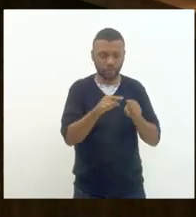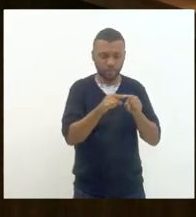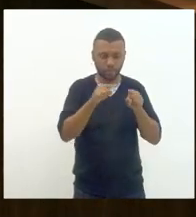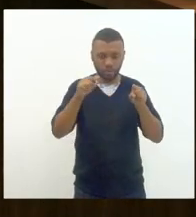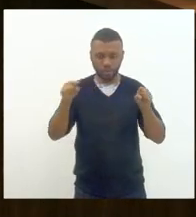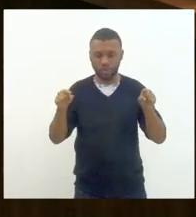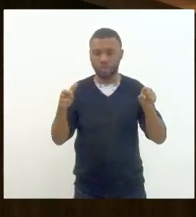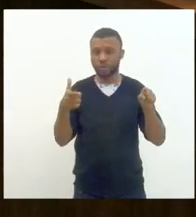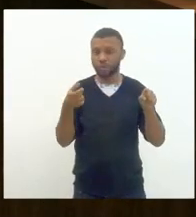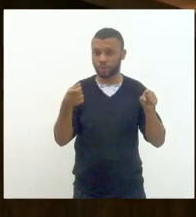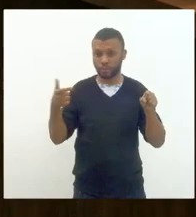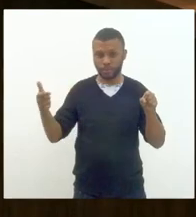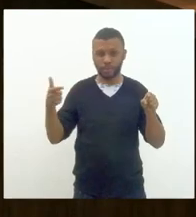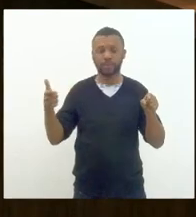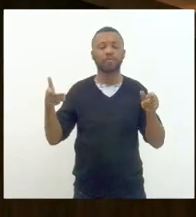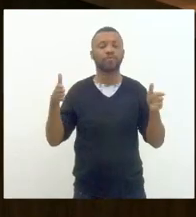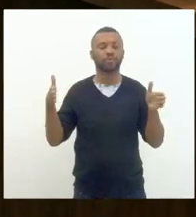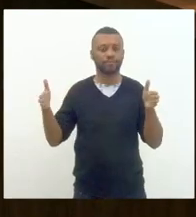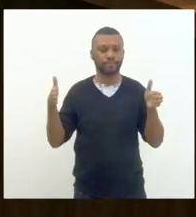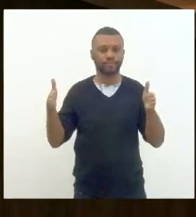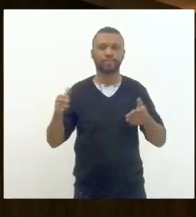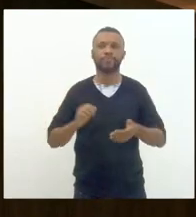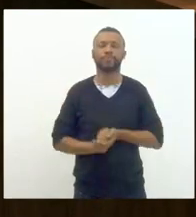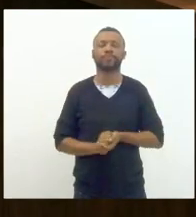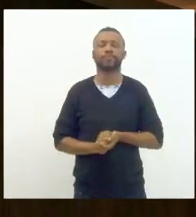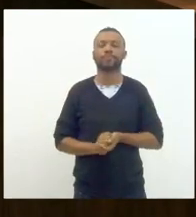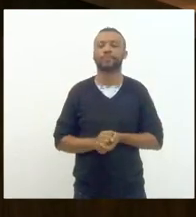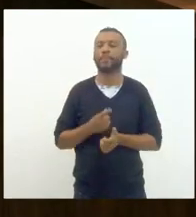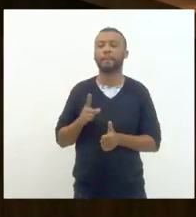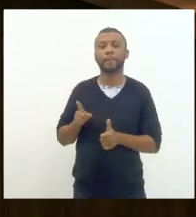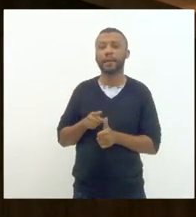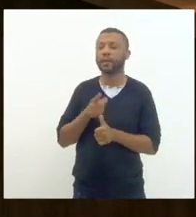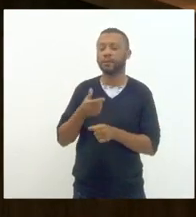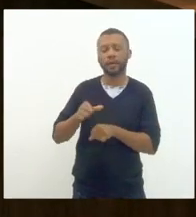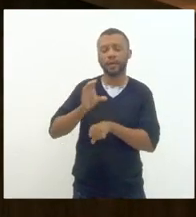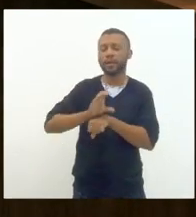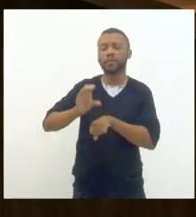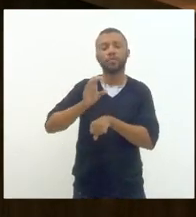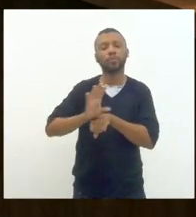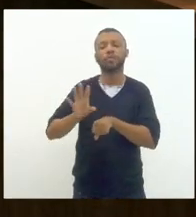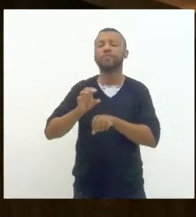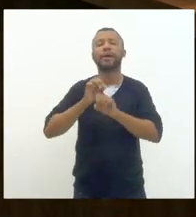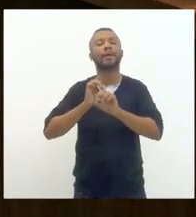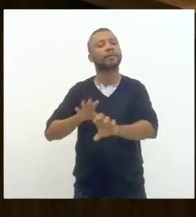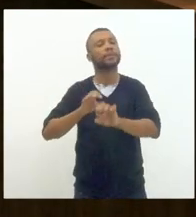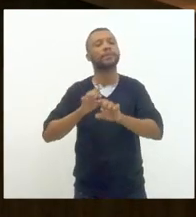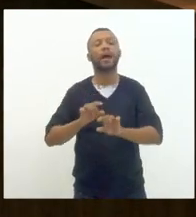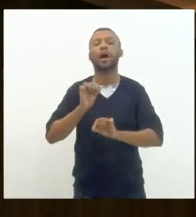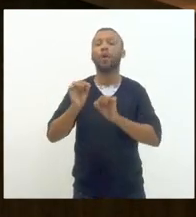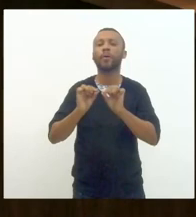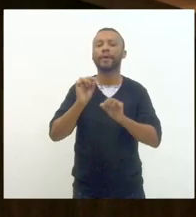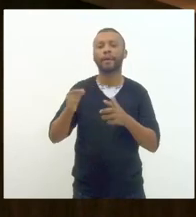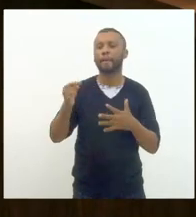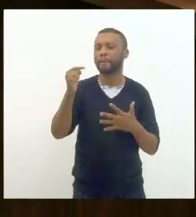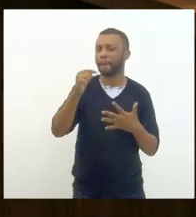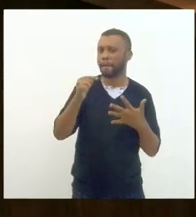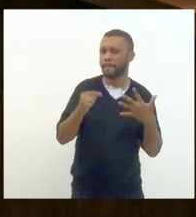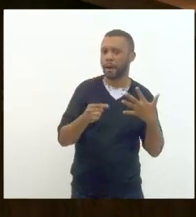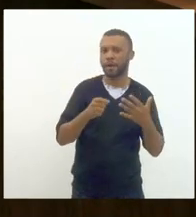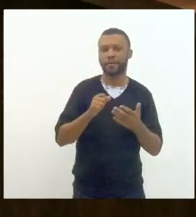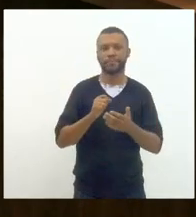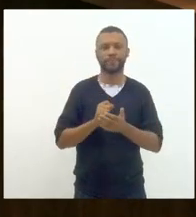1922-2022. Primeiro, este curso abordará, sob a ótica